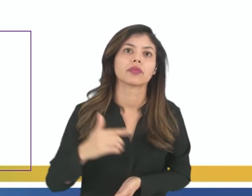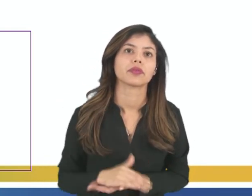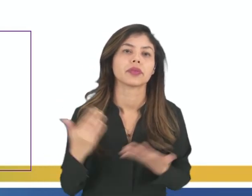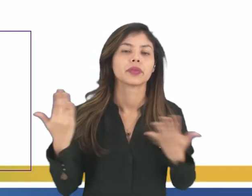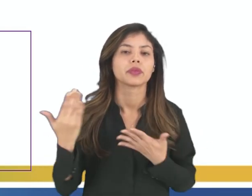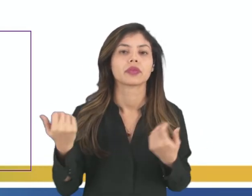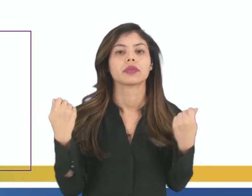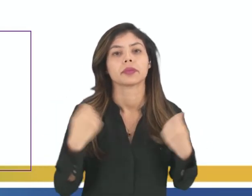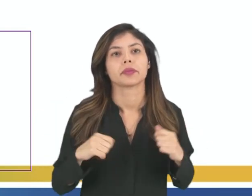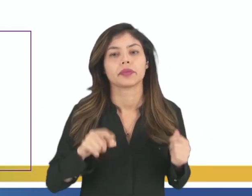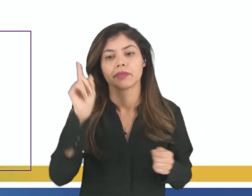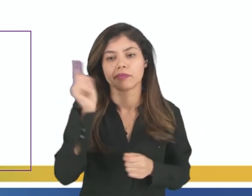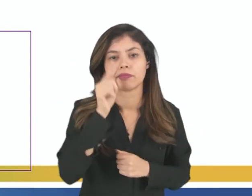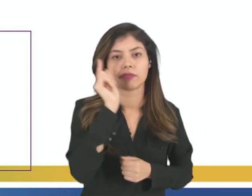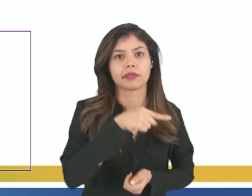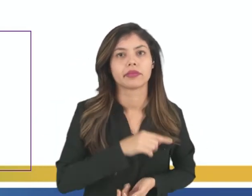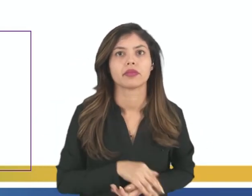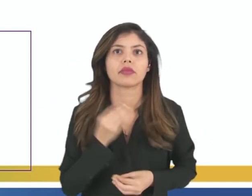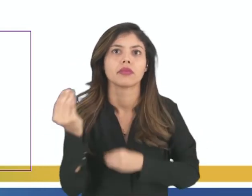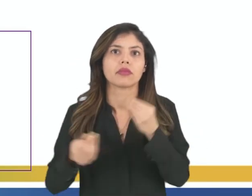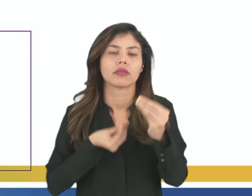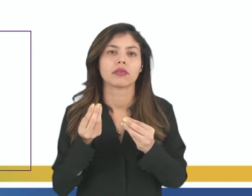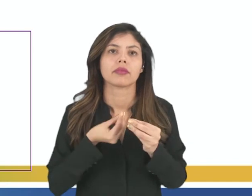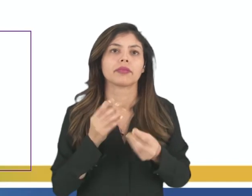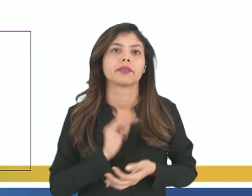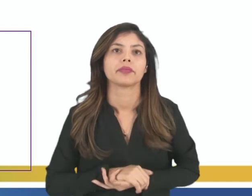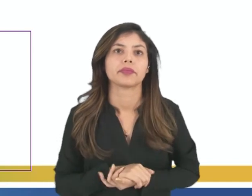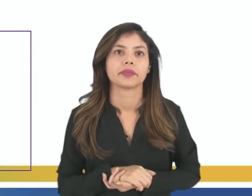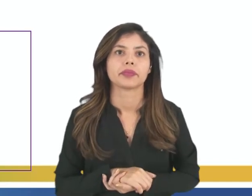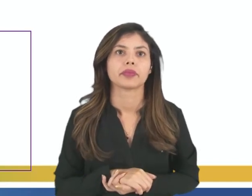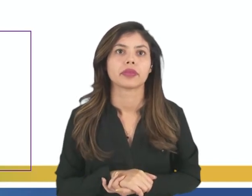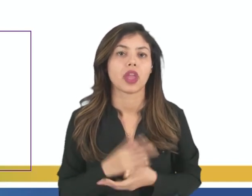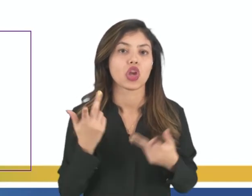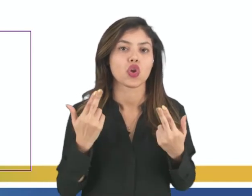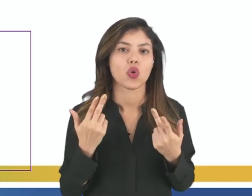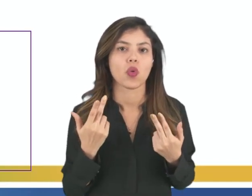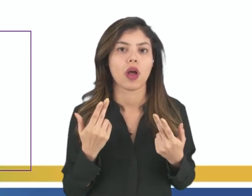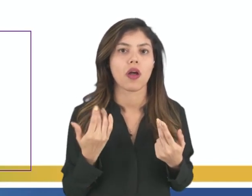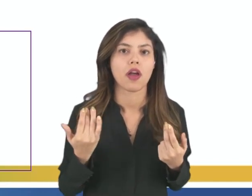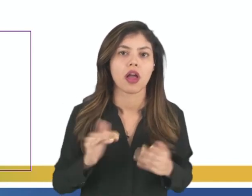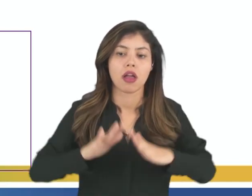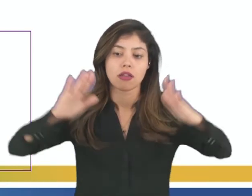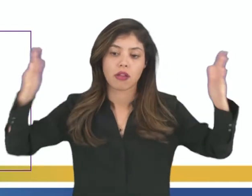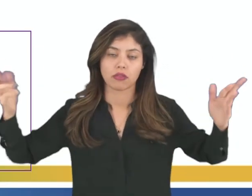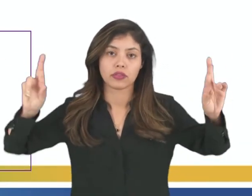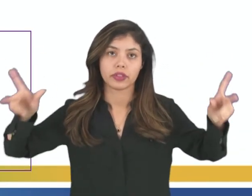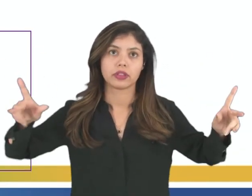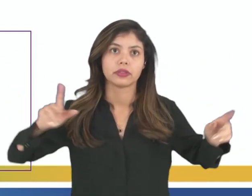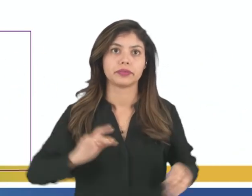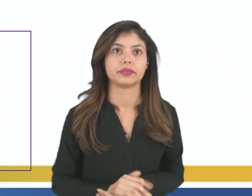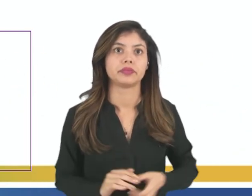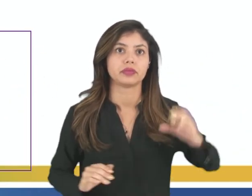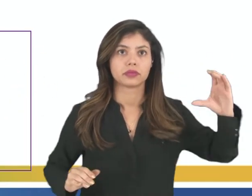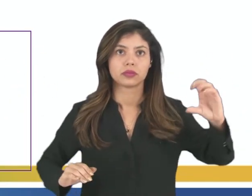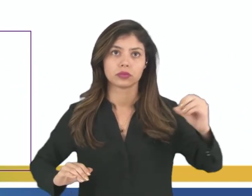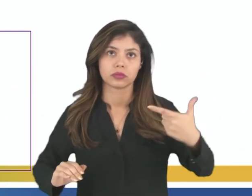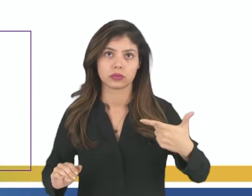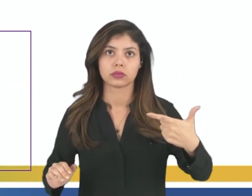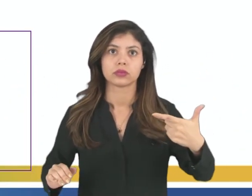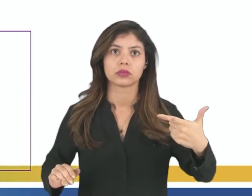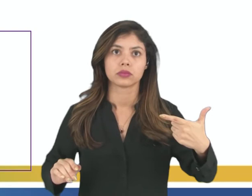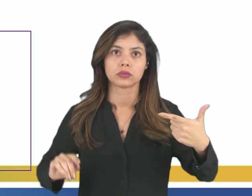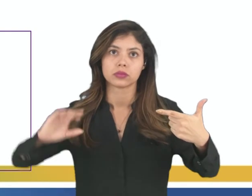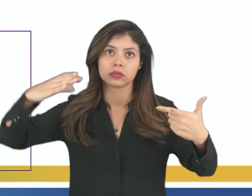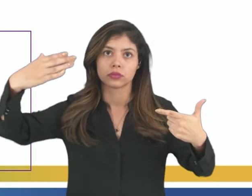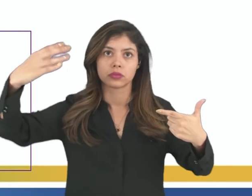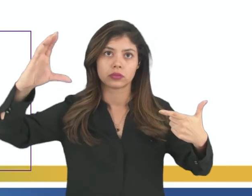precisamos fazer os cancelamentos. Como que se faz o cancelamento? Coisas iguais em lados contrários. 6CO2 no reagente